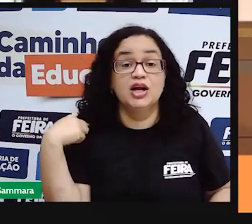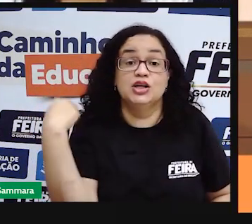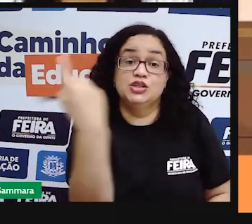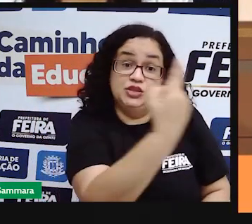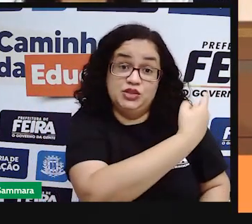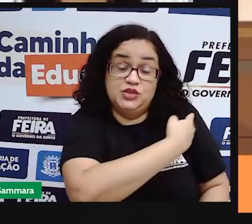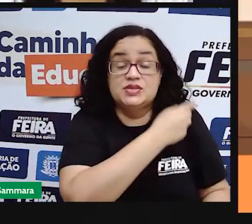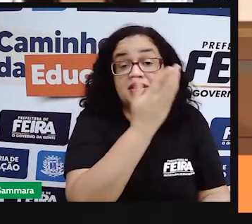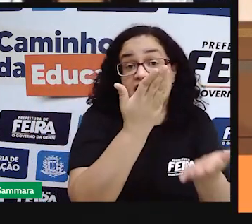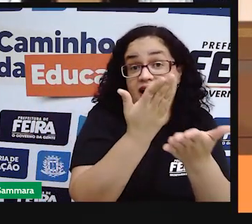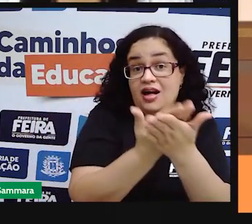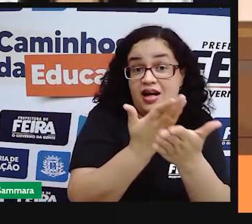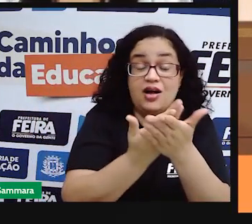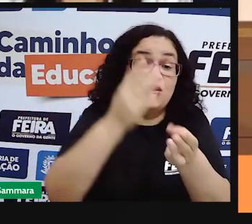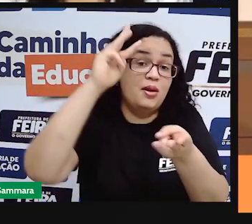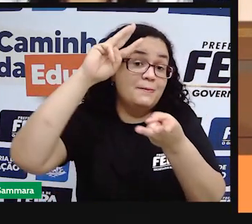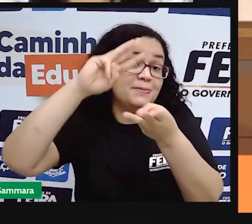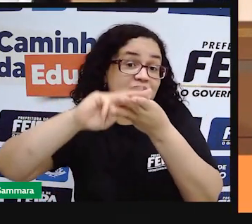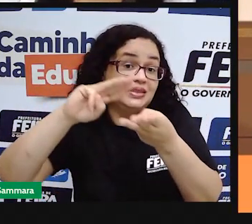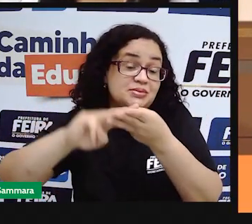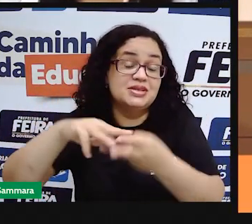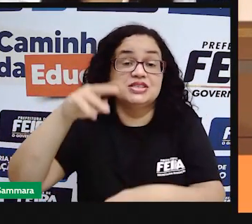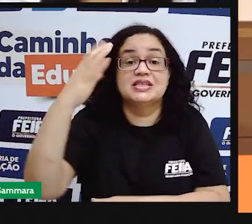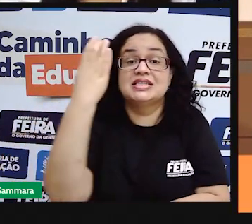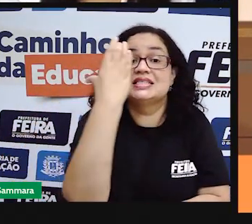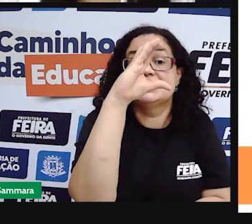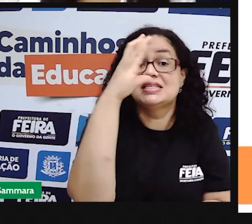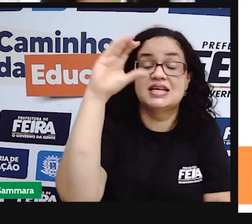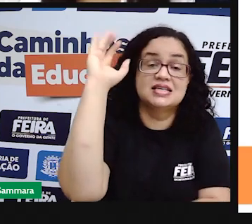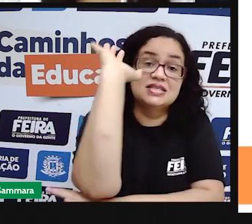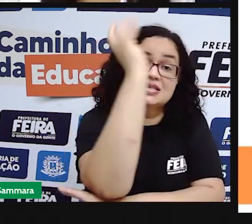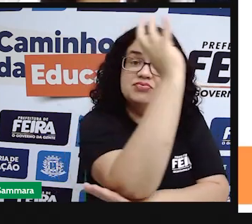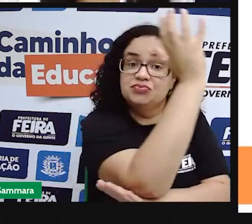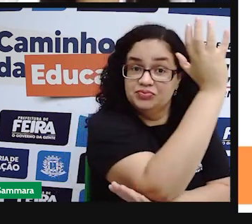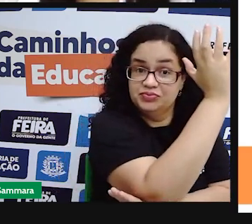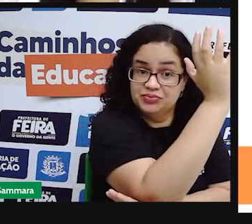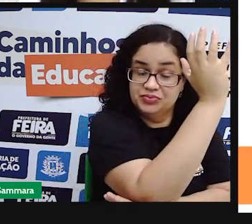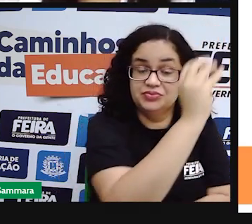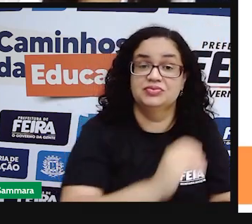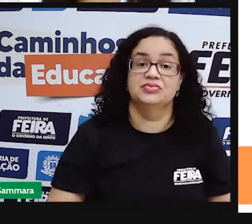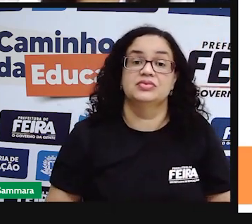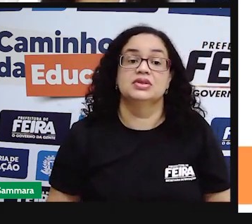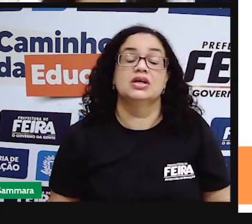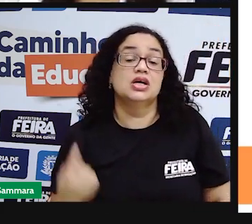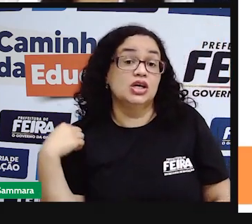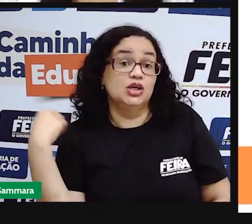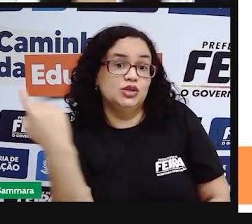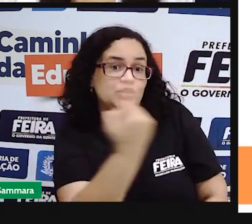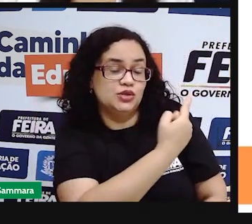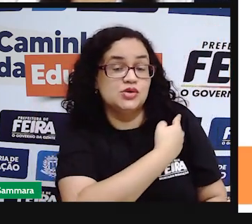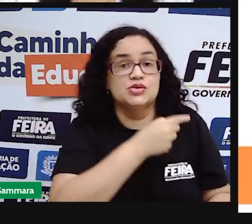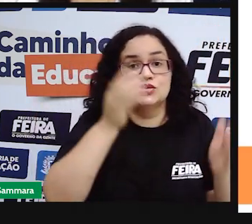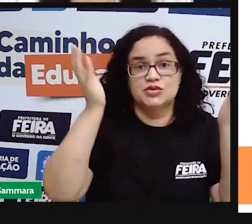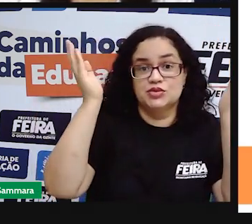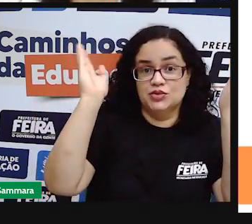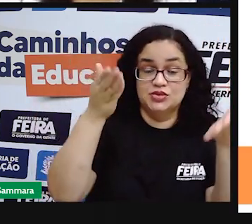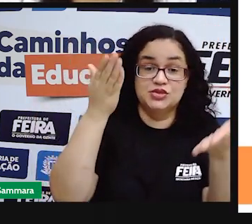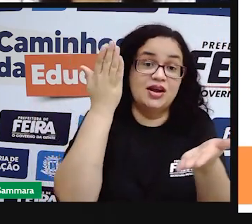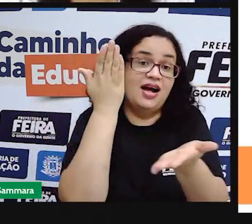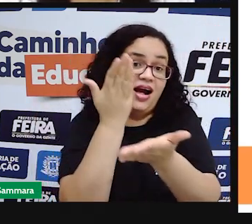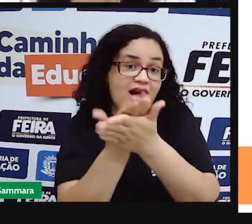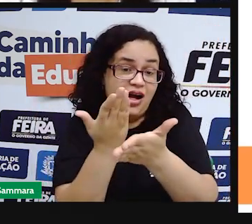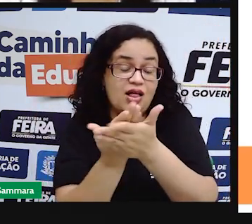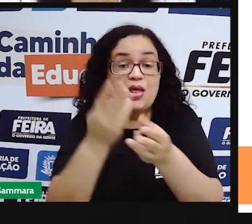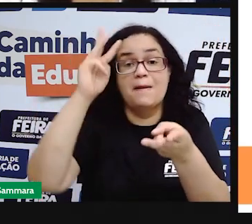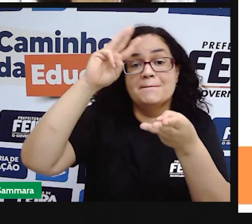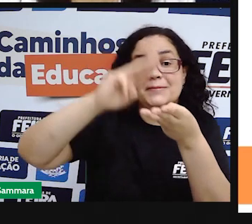aula é de matemática e ciências naturais. E nós, hoje, nessa aula aí de